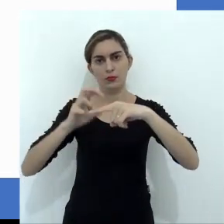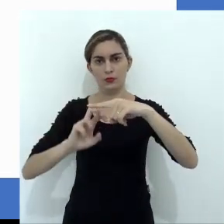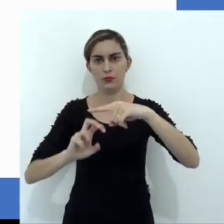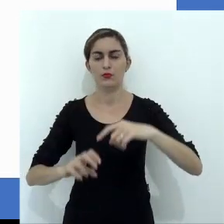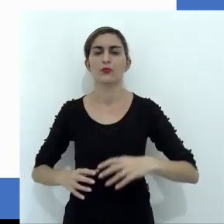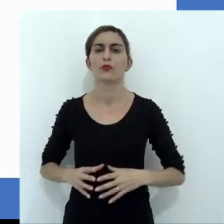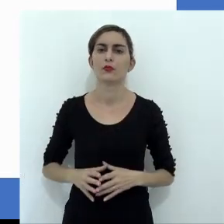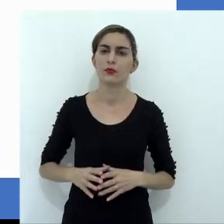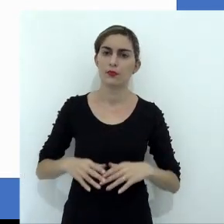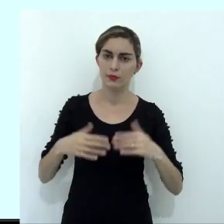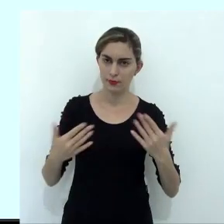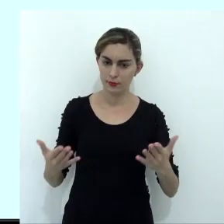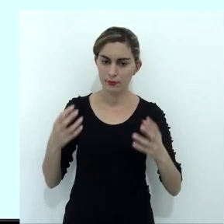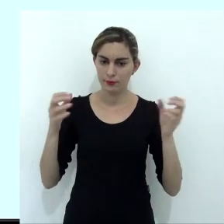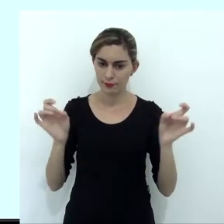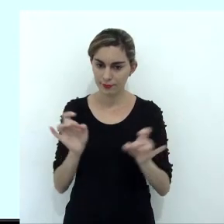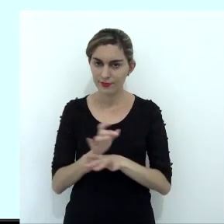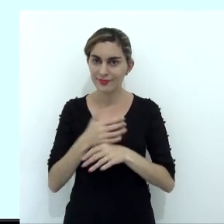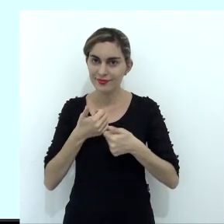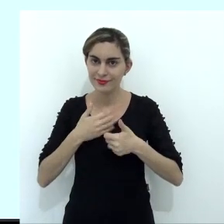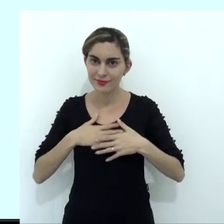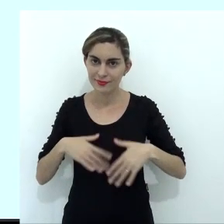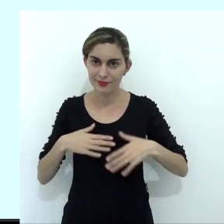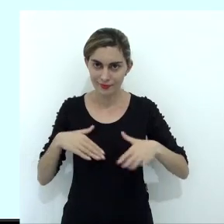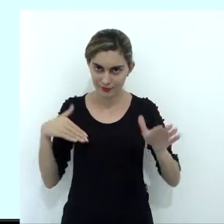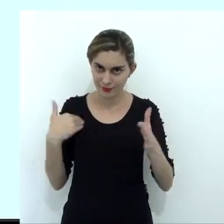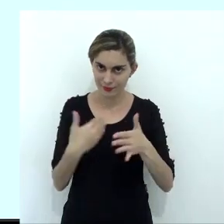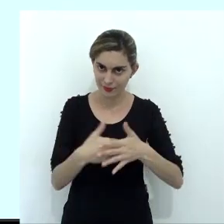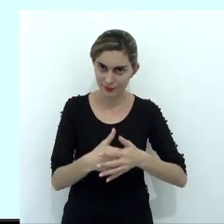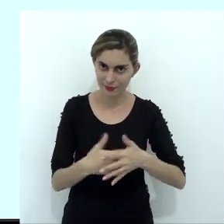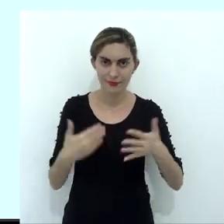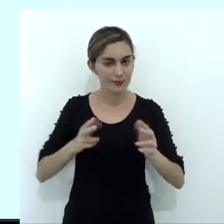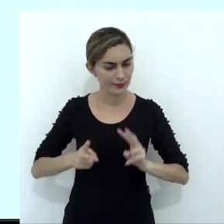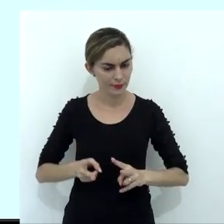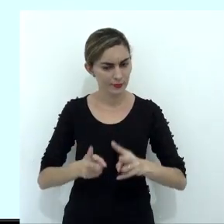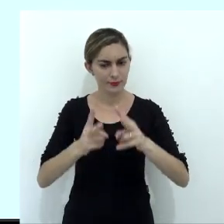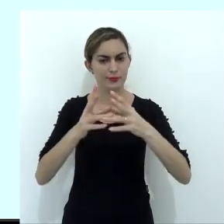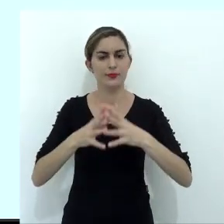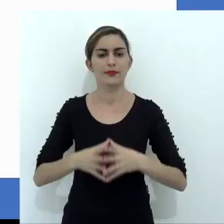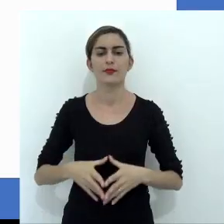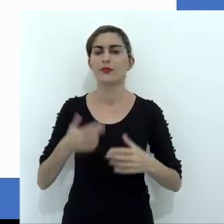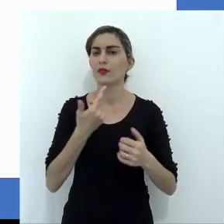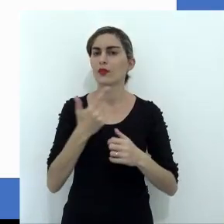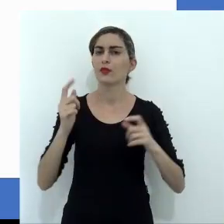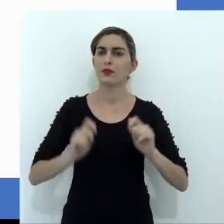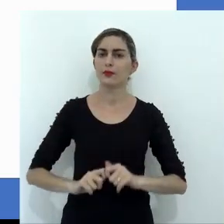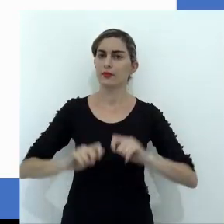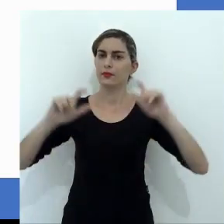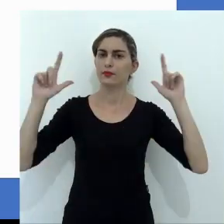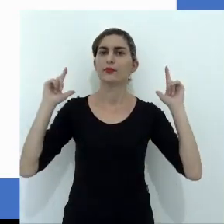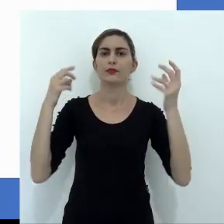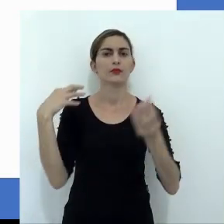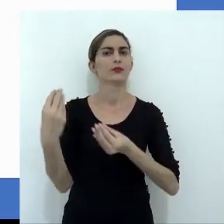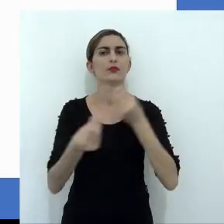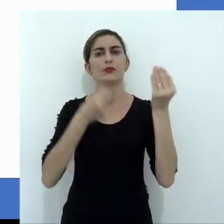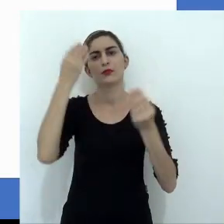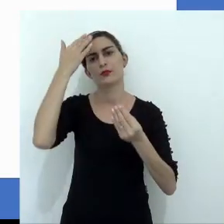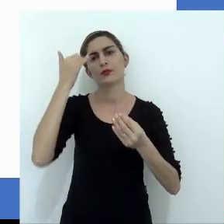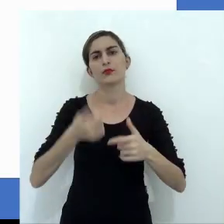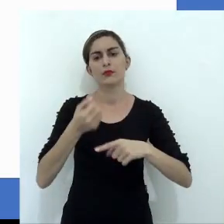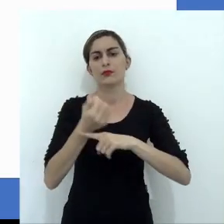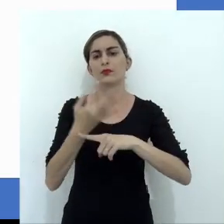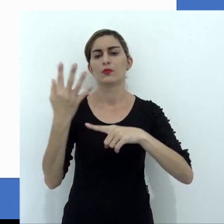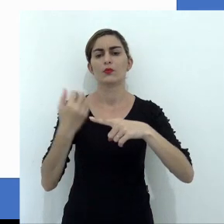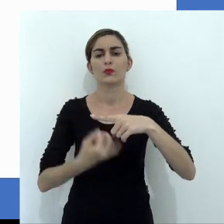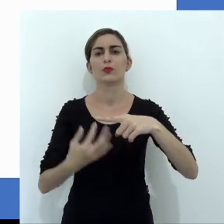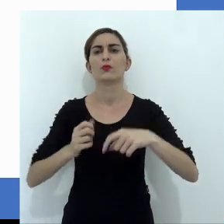fração 3/5. Fechado? Tranquilinho até aqui? Bom, então vamos seguir aqui. Ó. Nessa outra tela aqui, como saber se uma fração